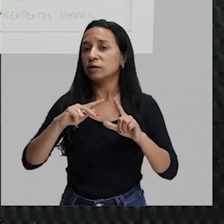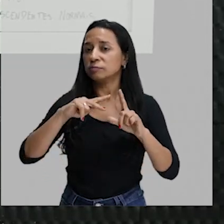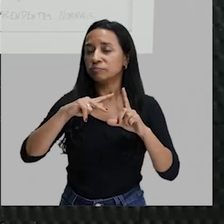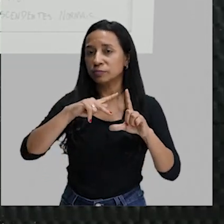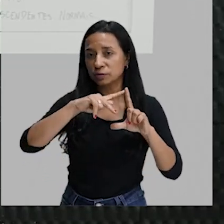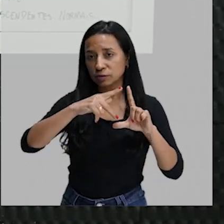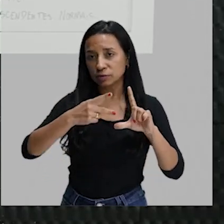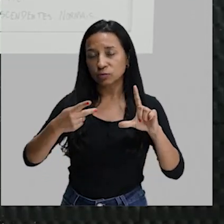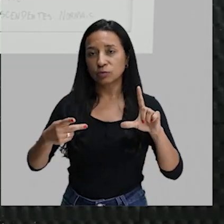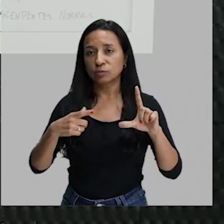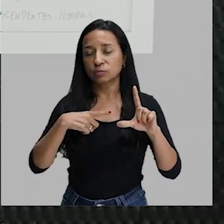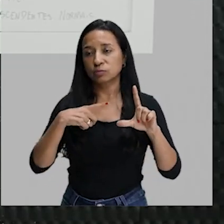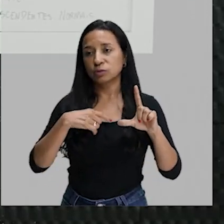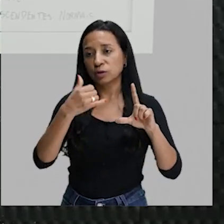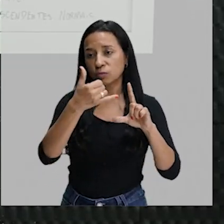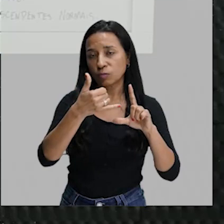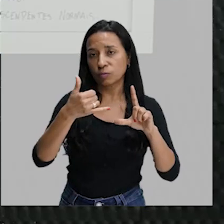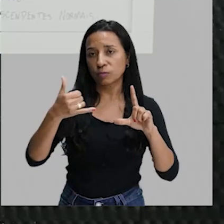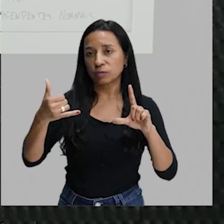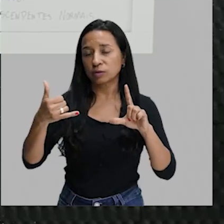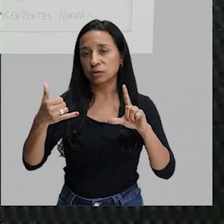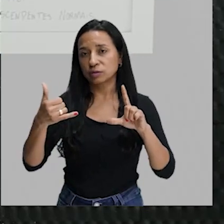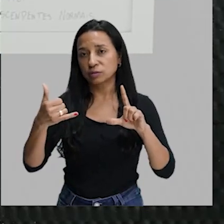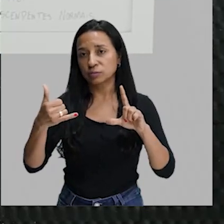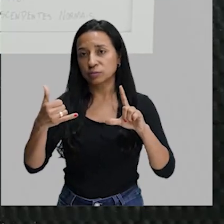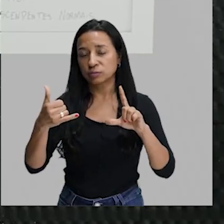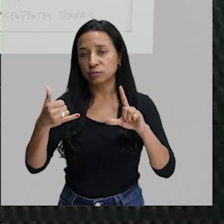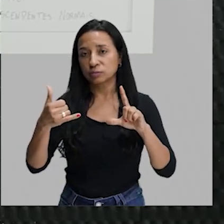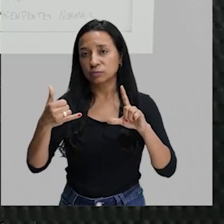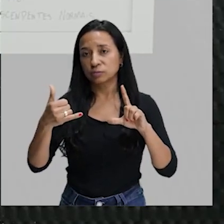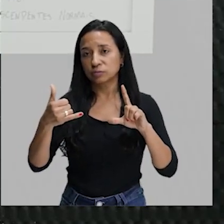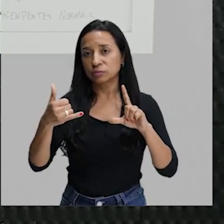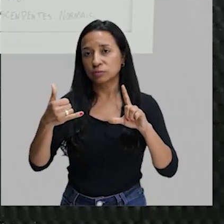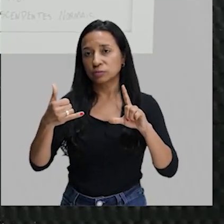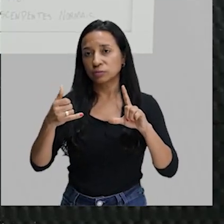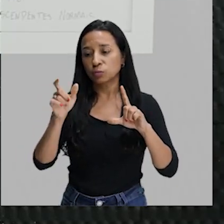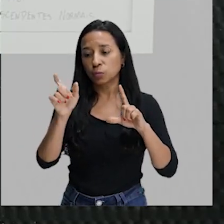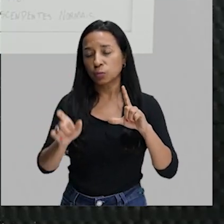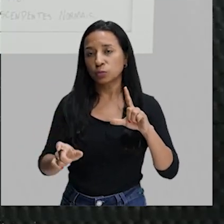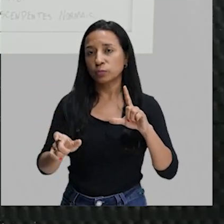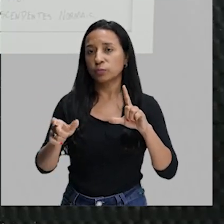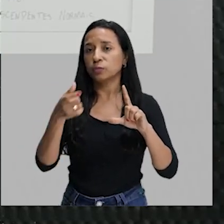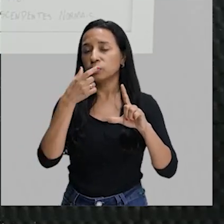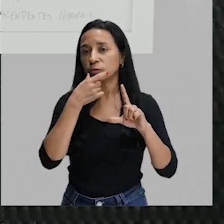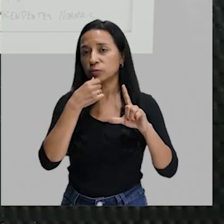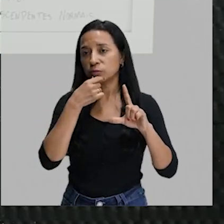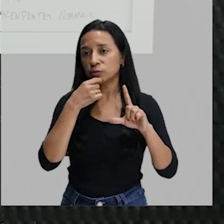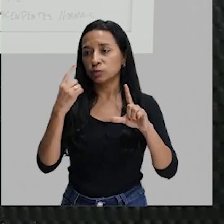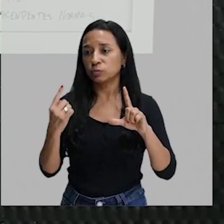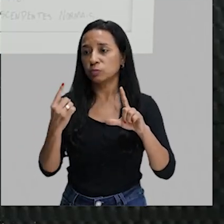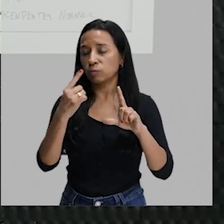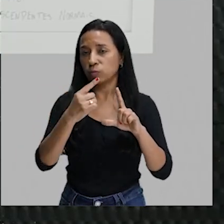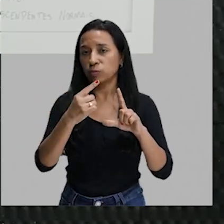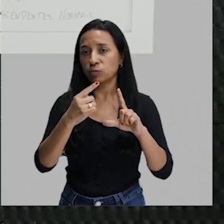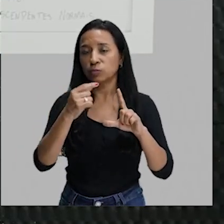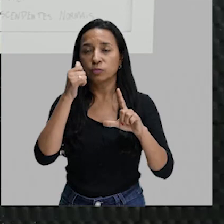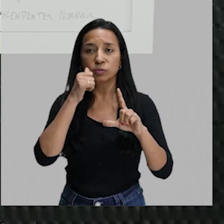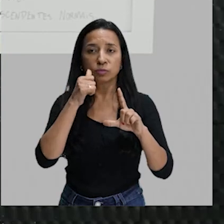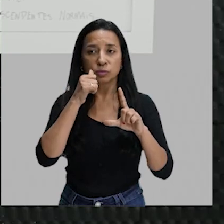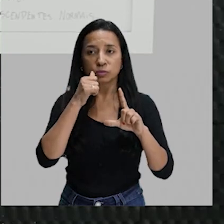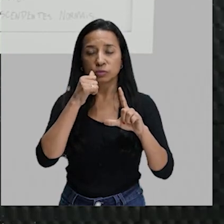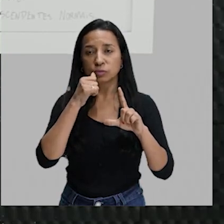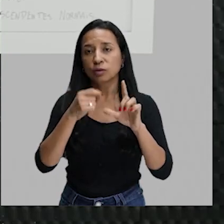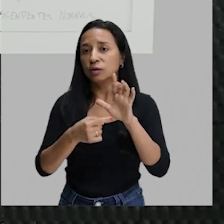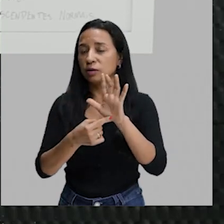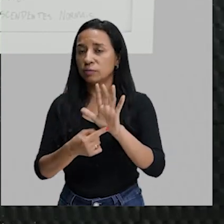tem uma linha partindo de um indivíduo aqui do sexo masculino para o indivíduo feminino, diretamente, aqui essa linha